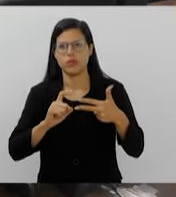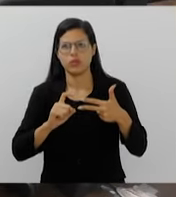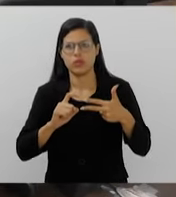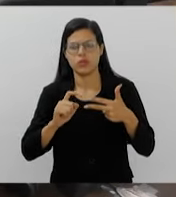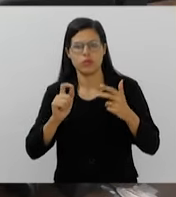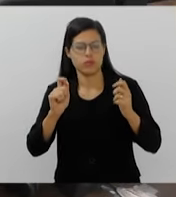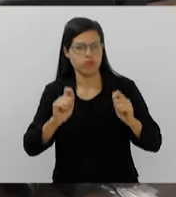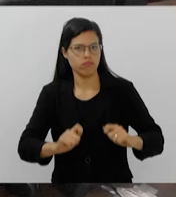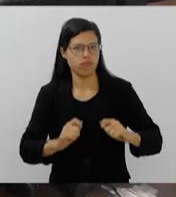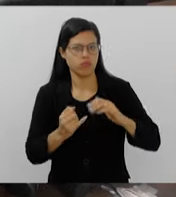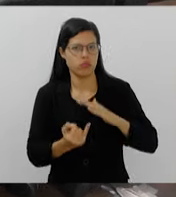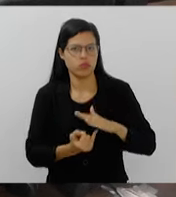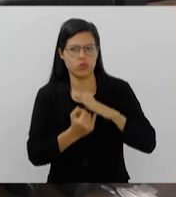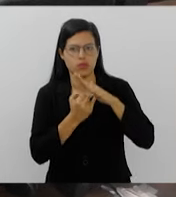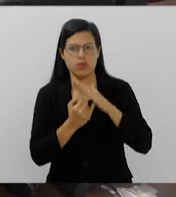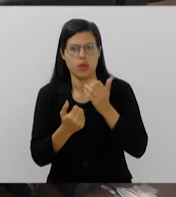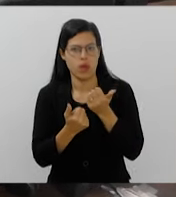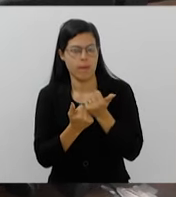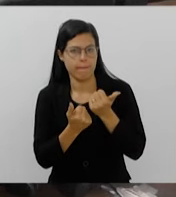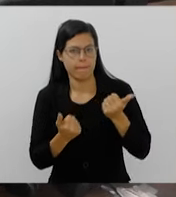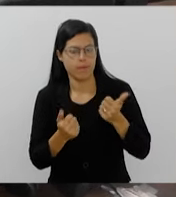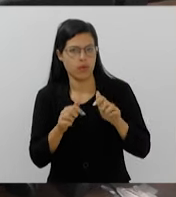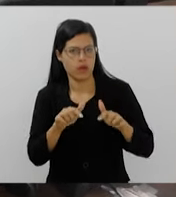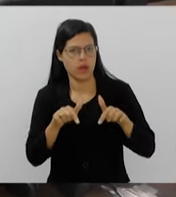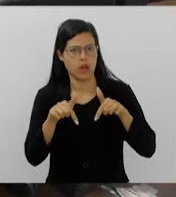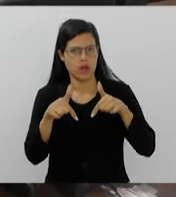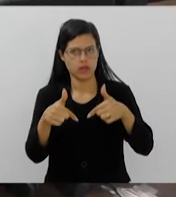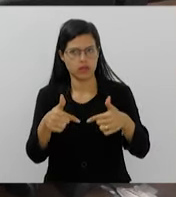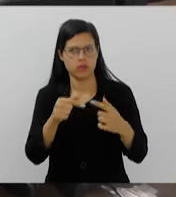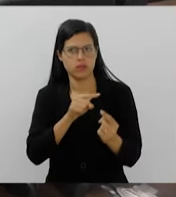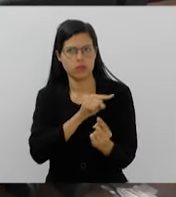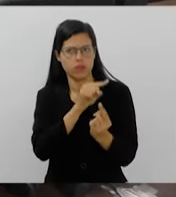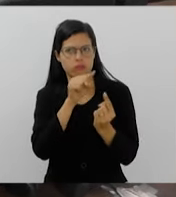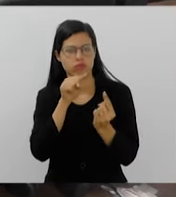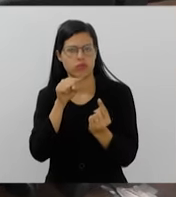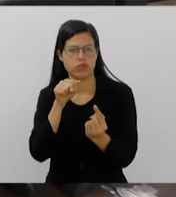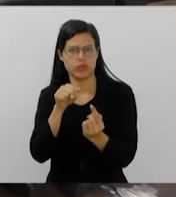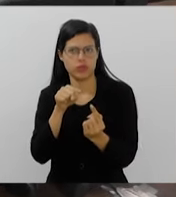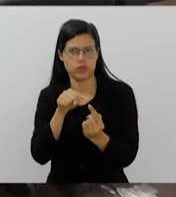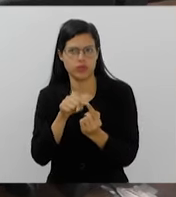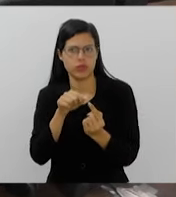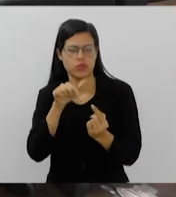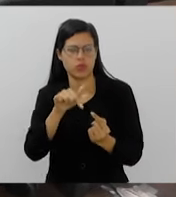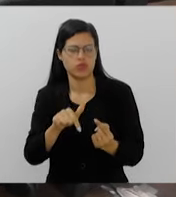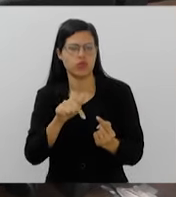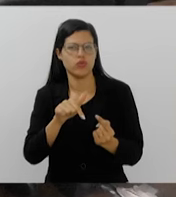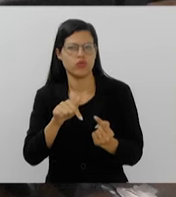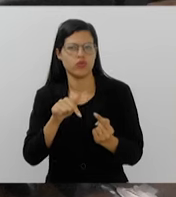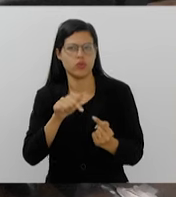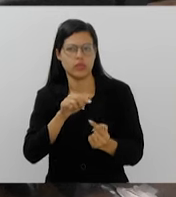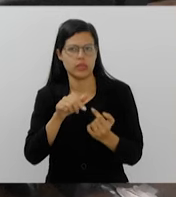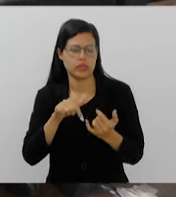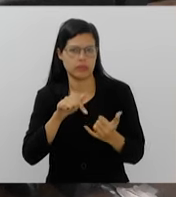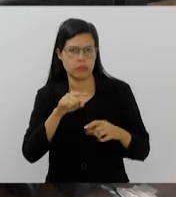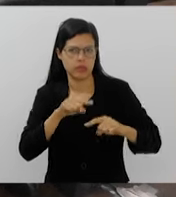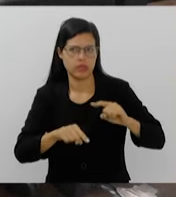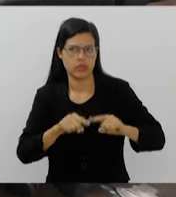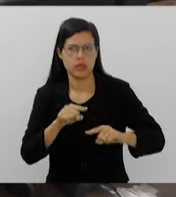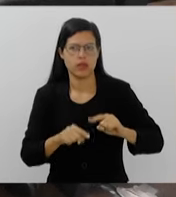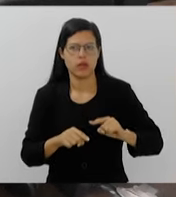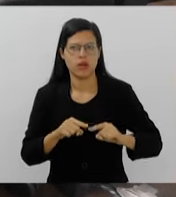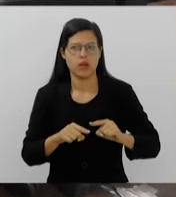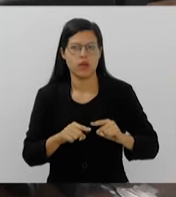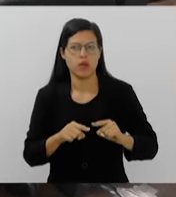competentes, apoiará as iniciativas que visam a valorização e divulgação deste bem material. Apoiará é